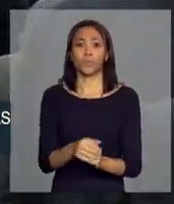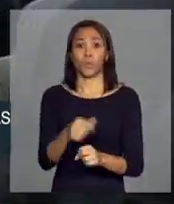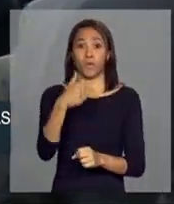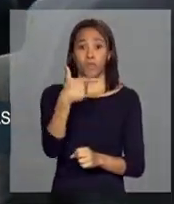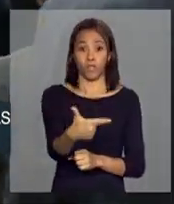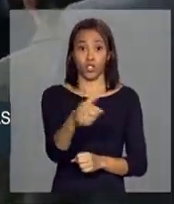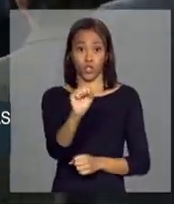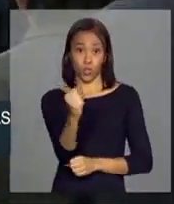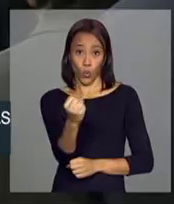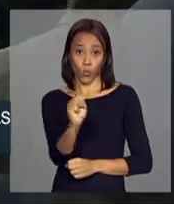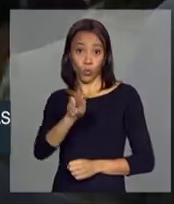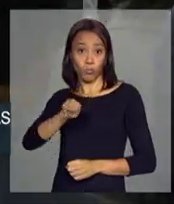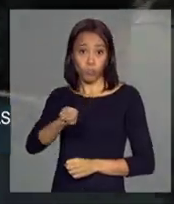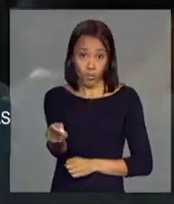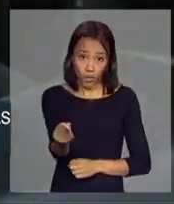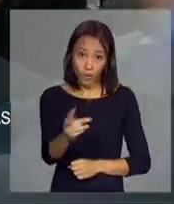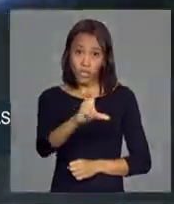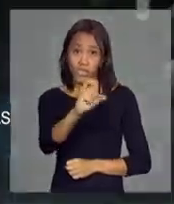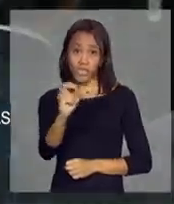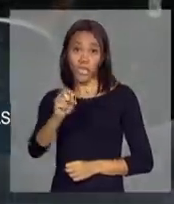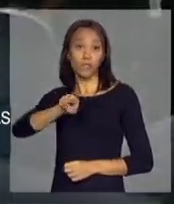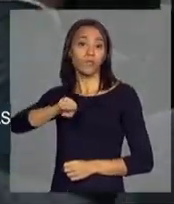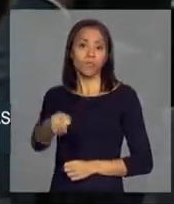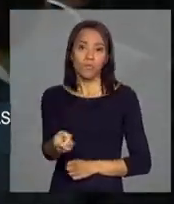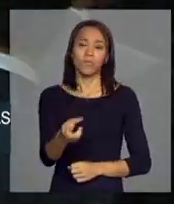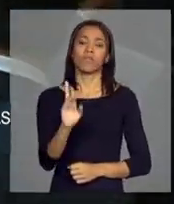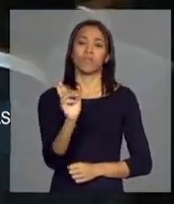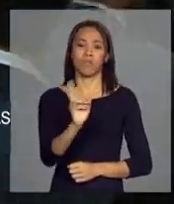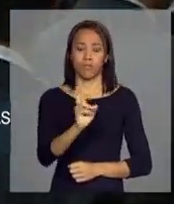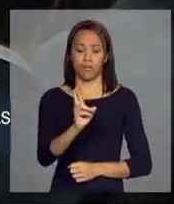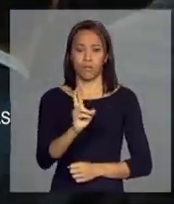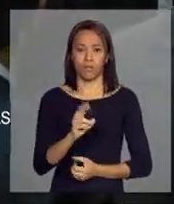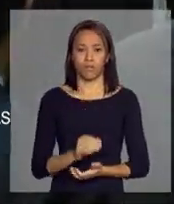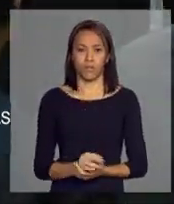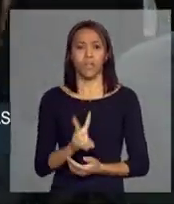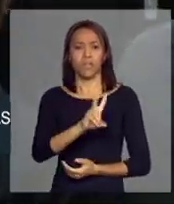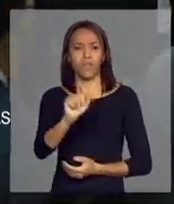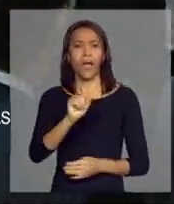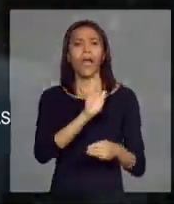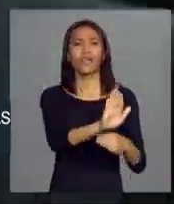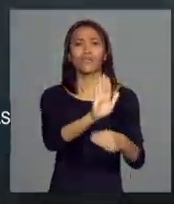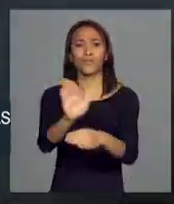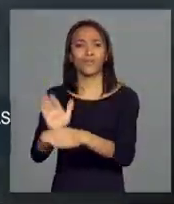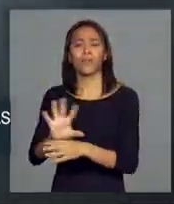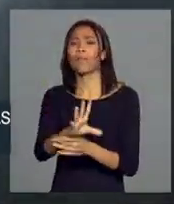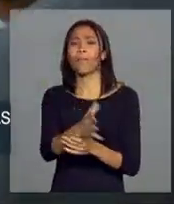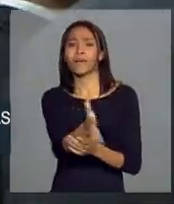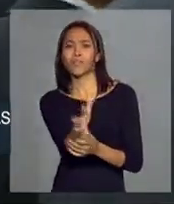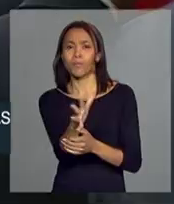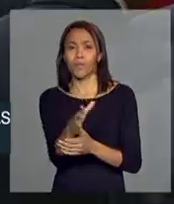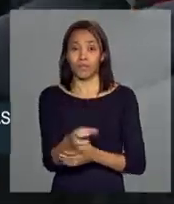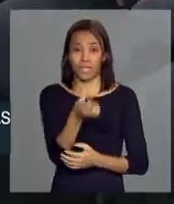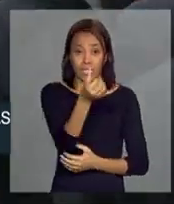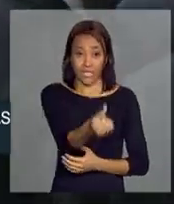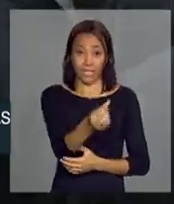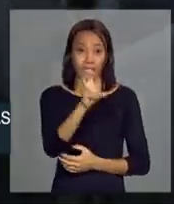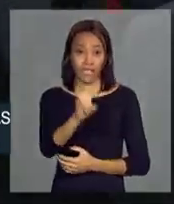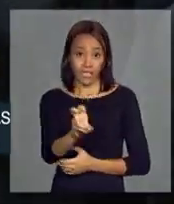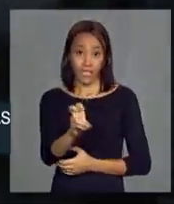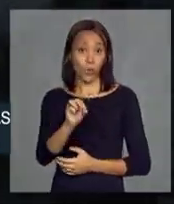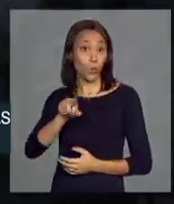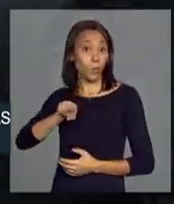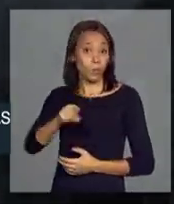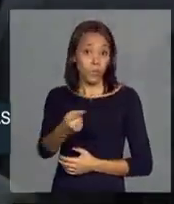28 milhões e quinhentos mil reais e vão beneficiar aproximadamente 65 mil